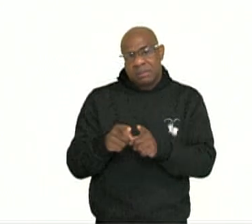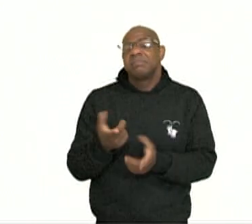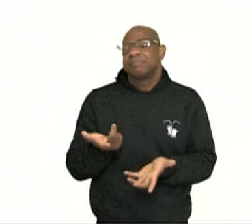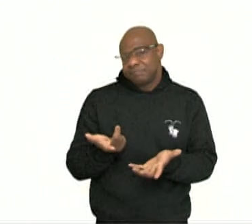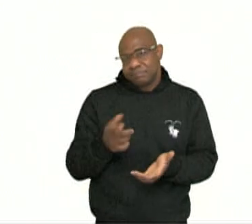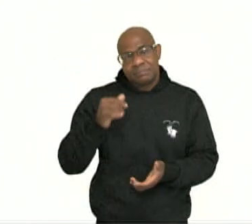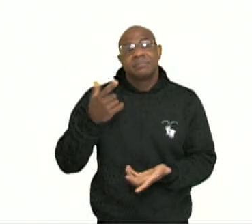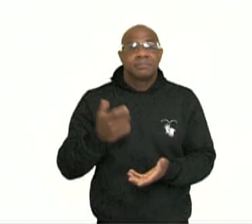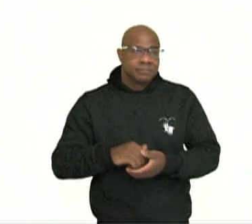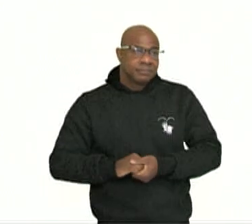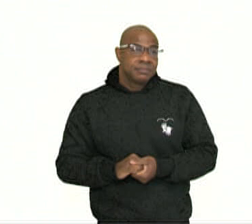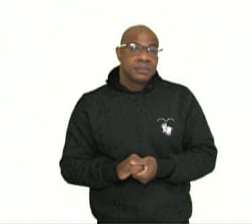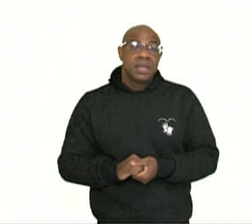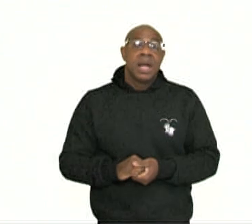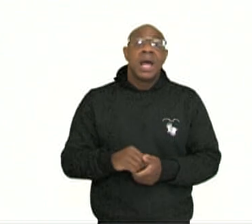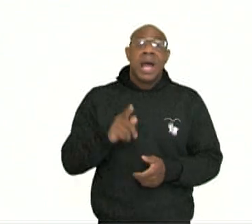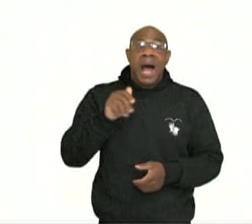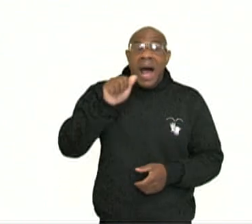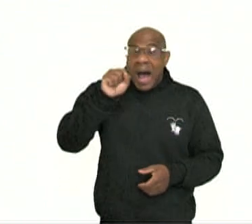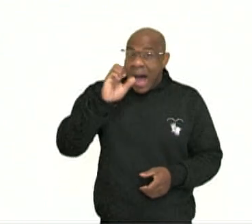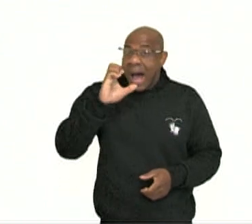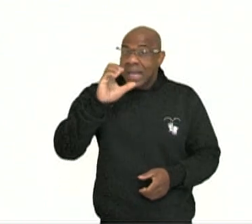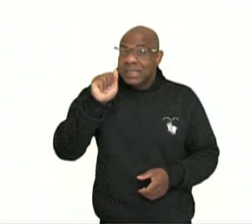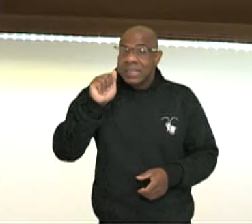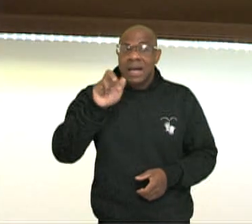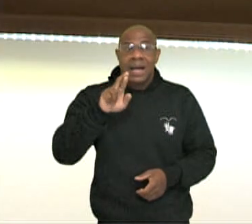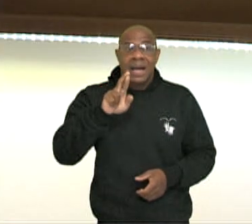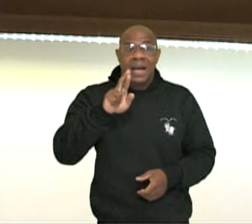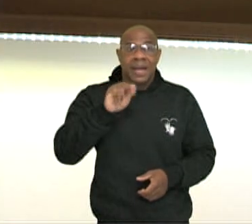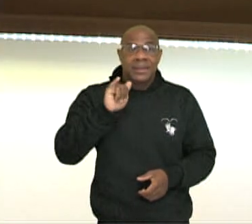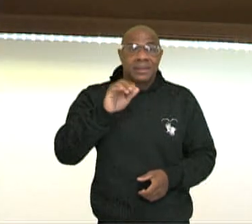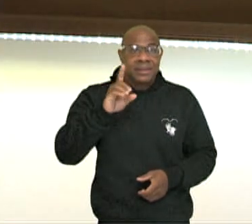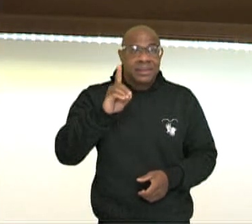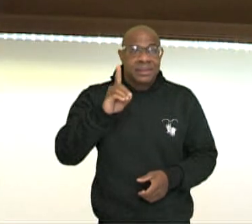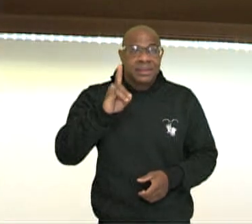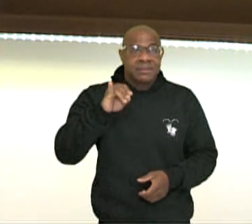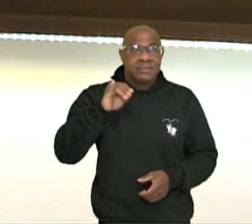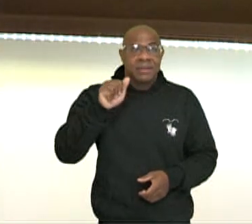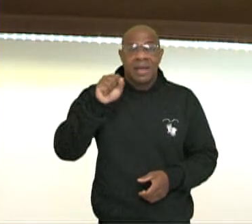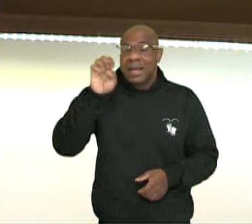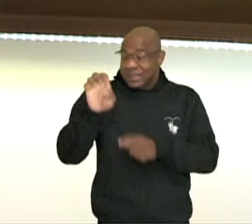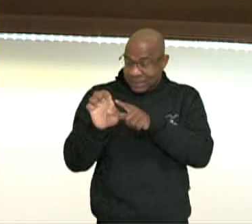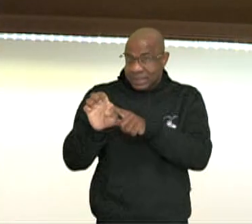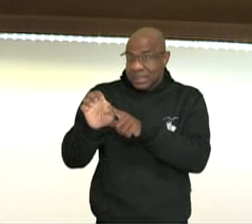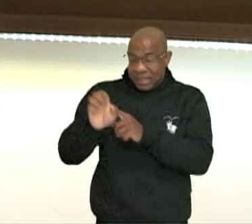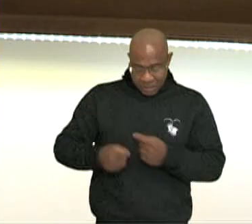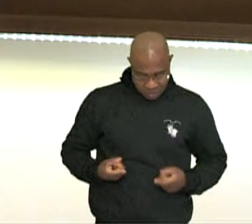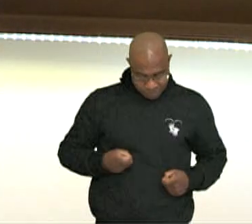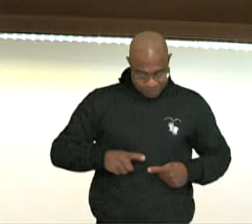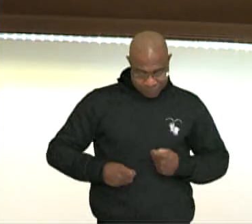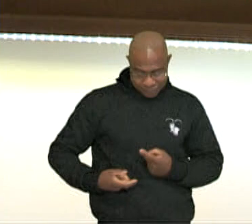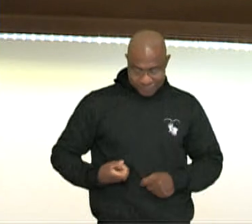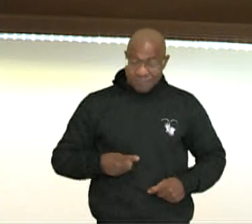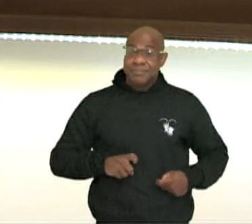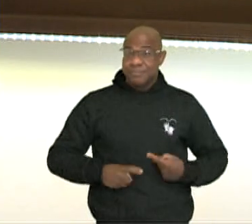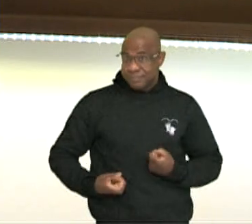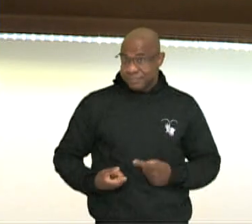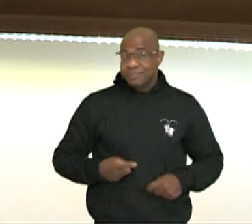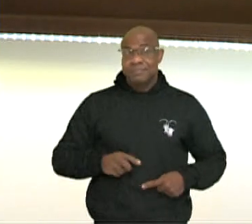organismo. Nós estamos falando da ascaridíase, uma doença que é provocada, né, pelo verme Ascaris